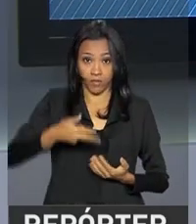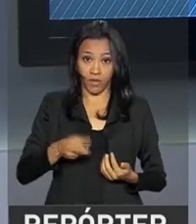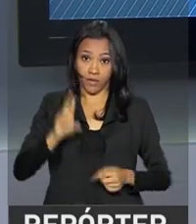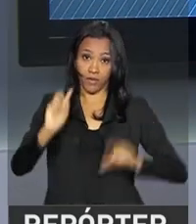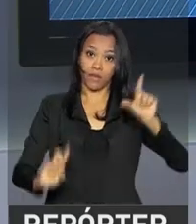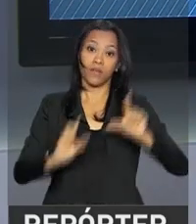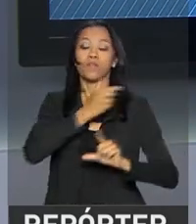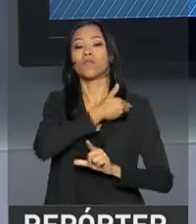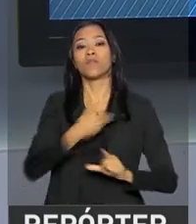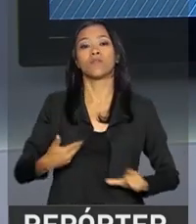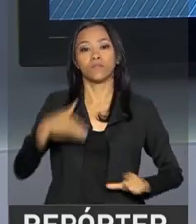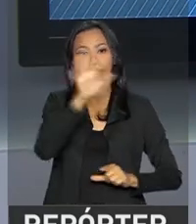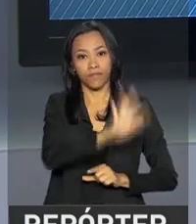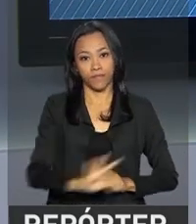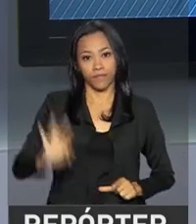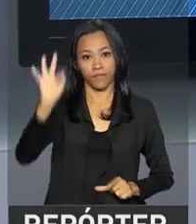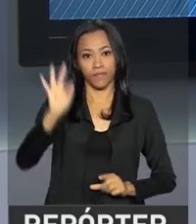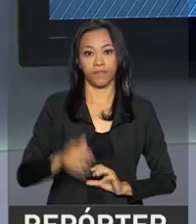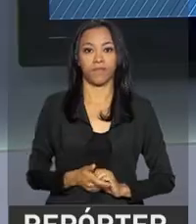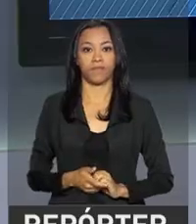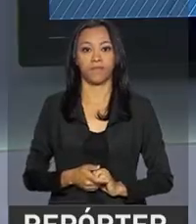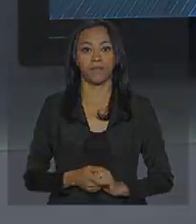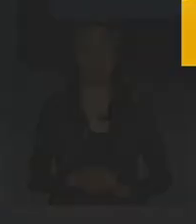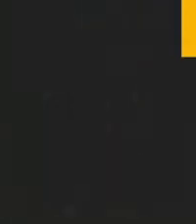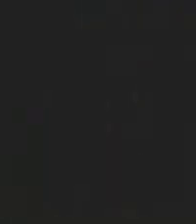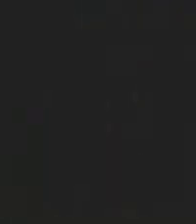na nbr a tv do governo federal